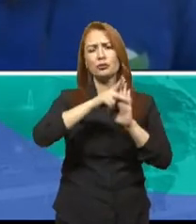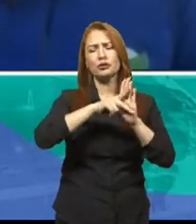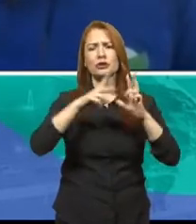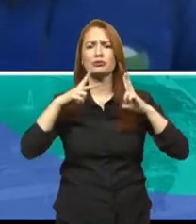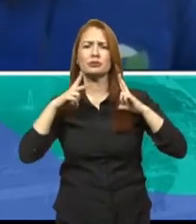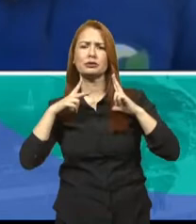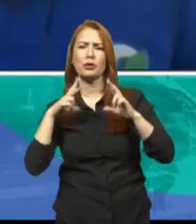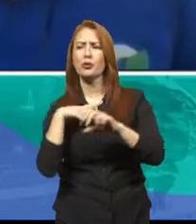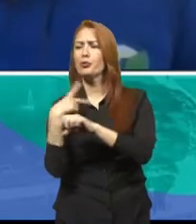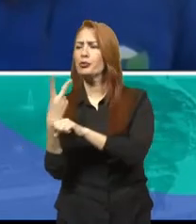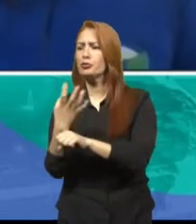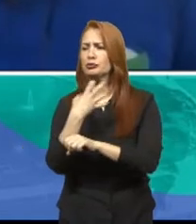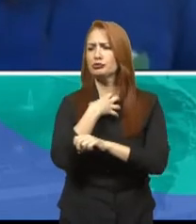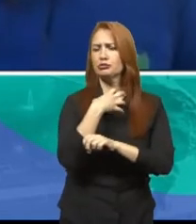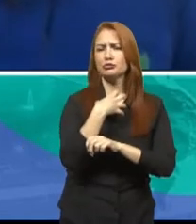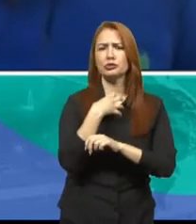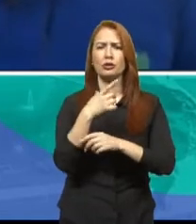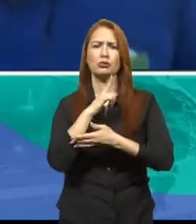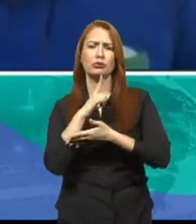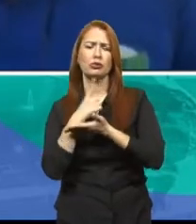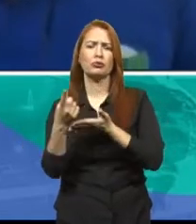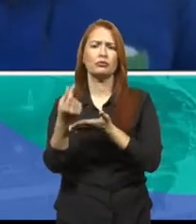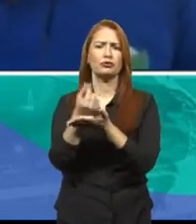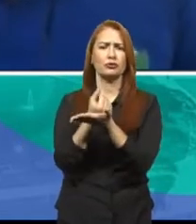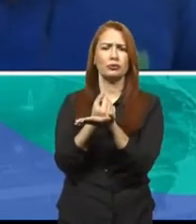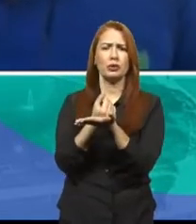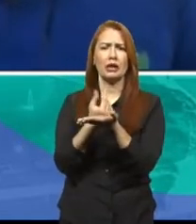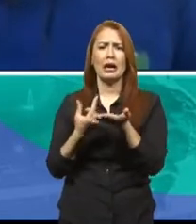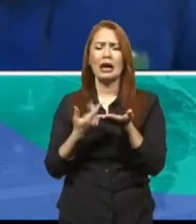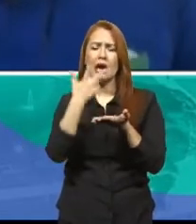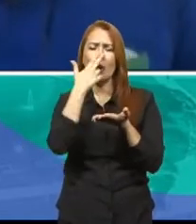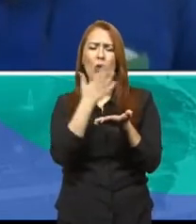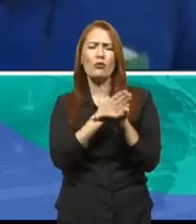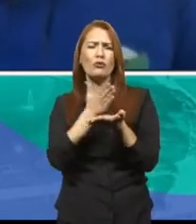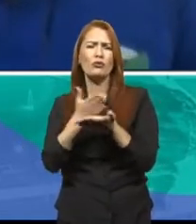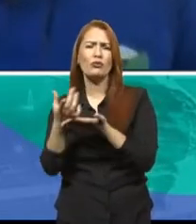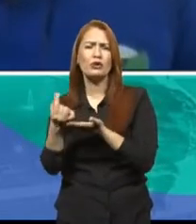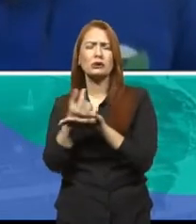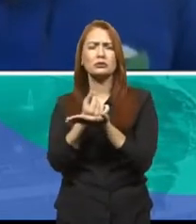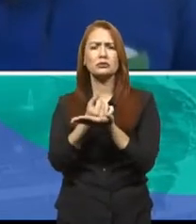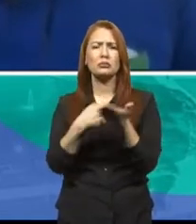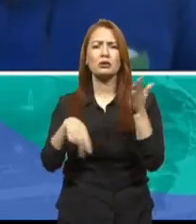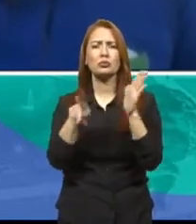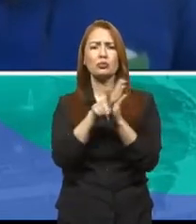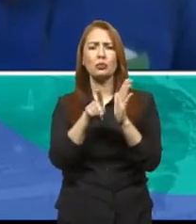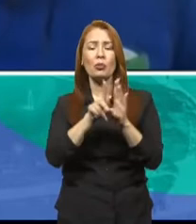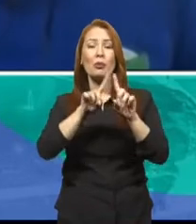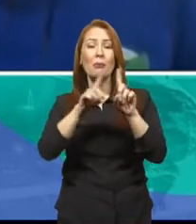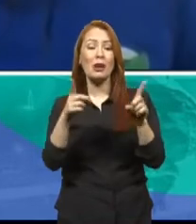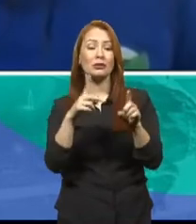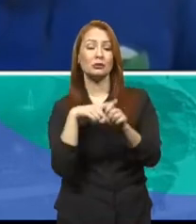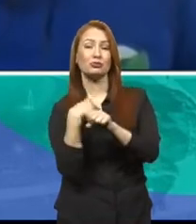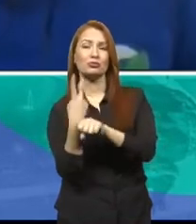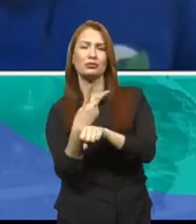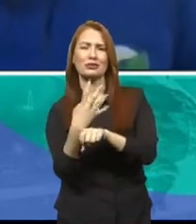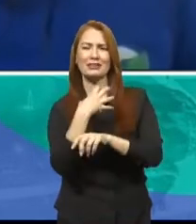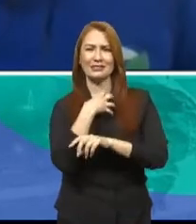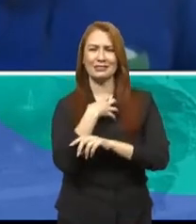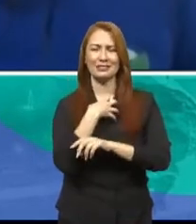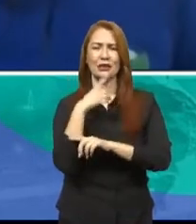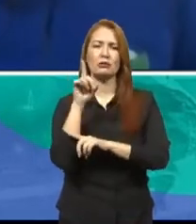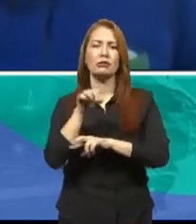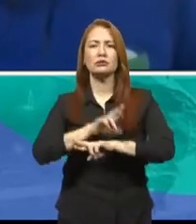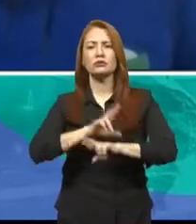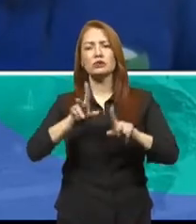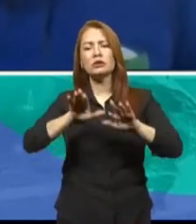num financiamento e, né, ter um financiamento próprio. O processo para conseguir essa lei, esse incentivo, ele é totalmente diferente. Então, Osmar,